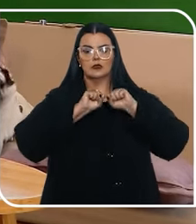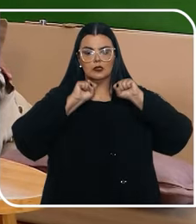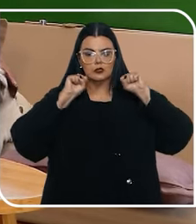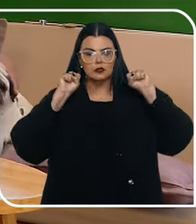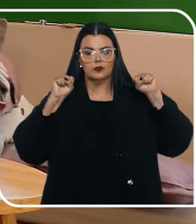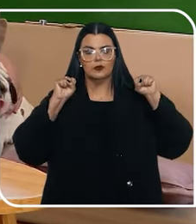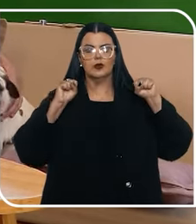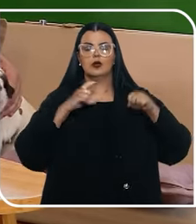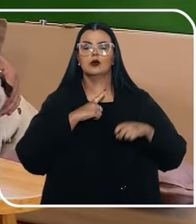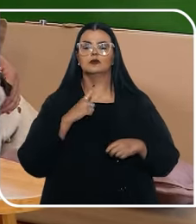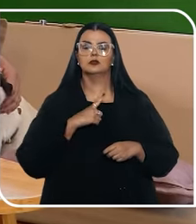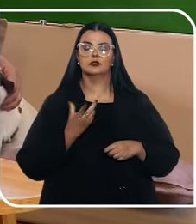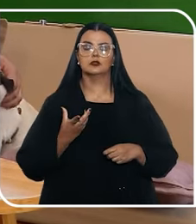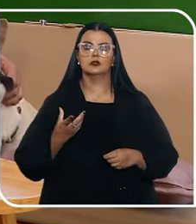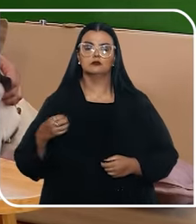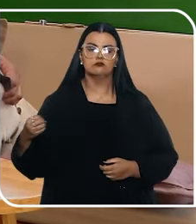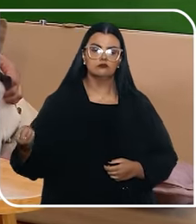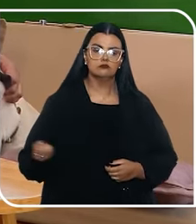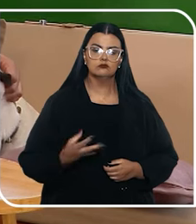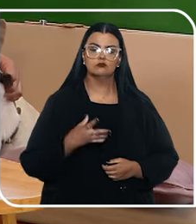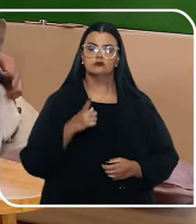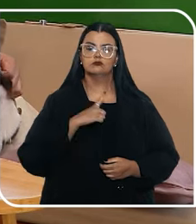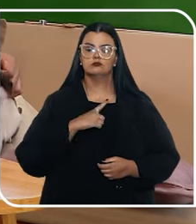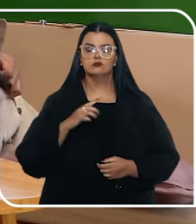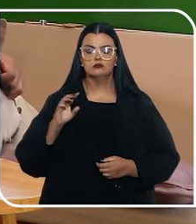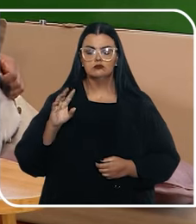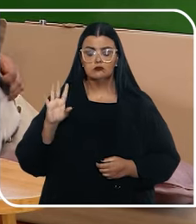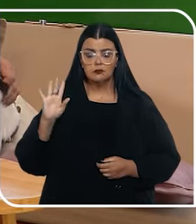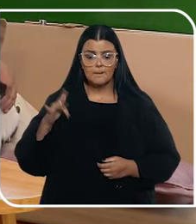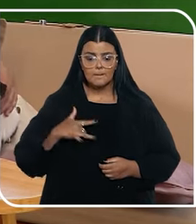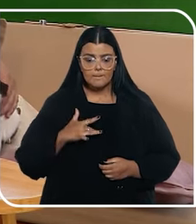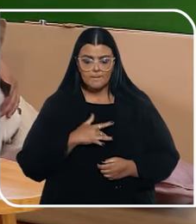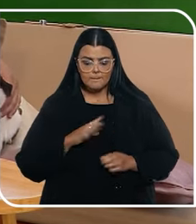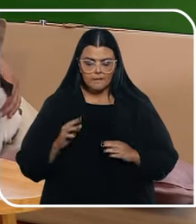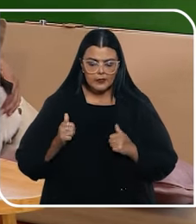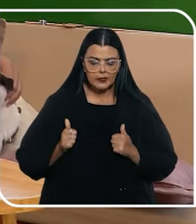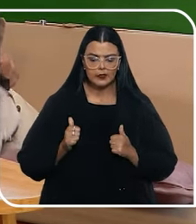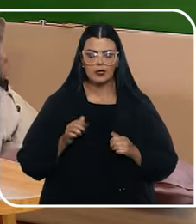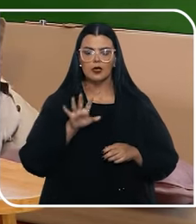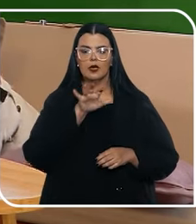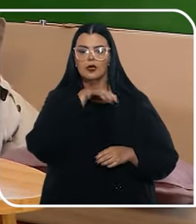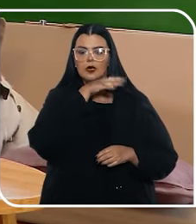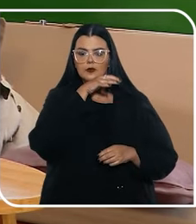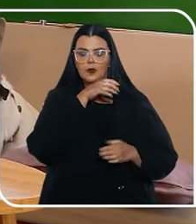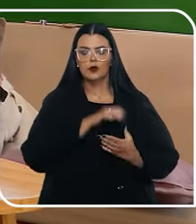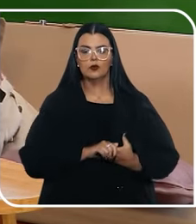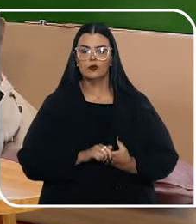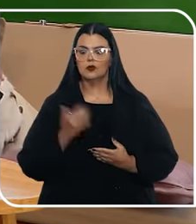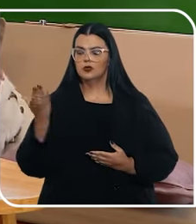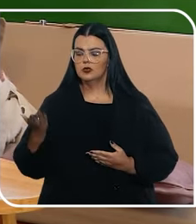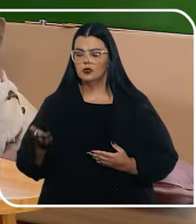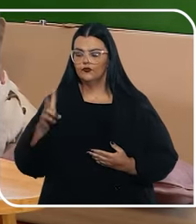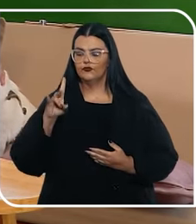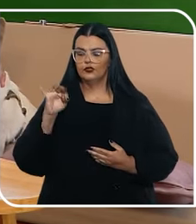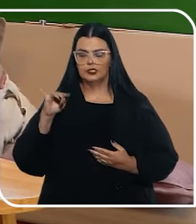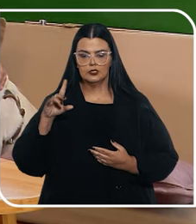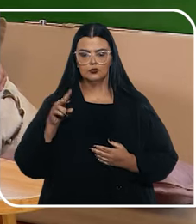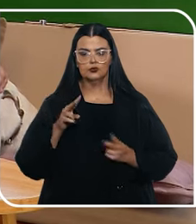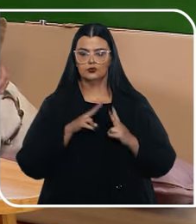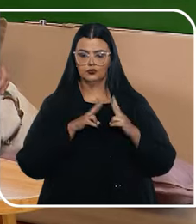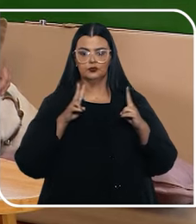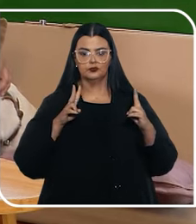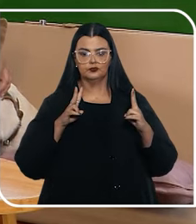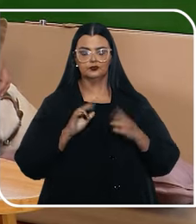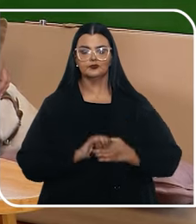tribunais têm mostrado uma tendência a considerar o bem-estar do animal. Foi o que aconteceu com o Vinícius, com quem eu me